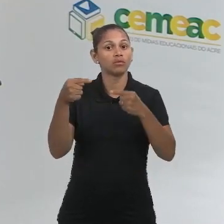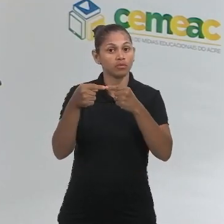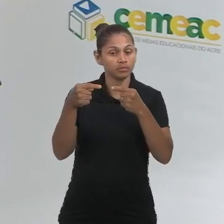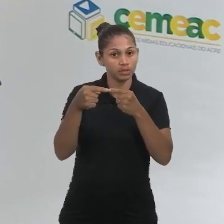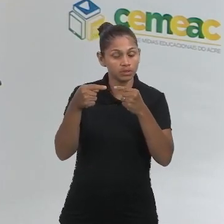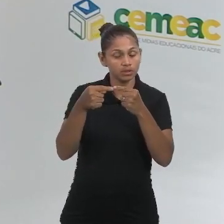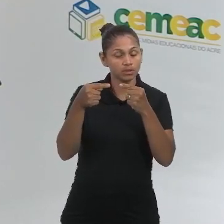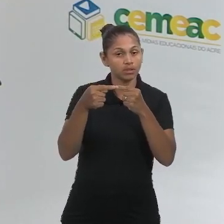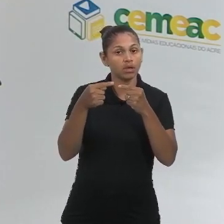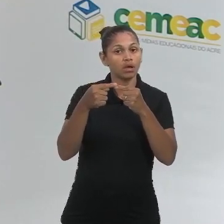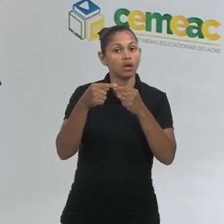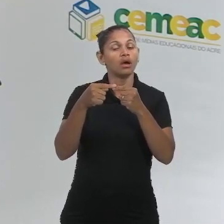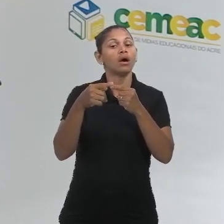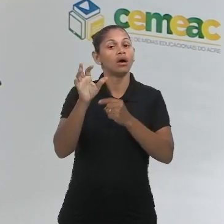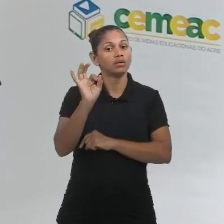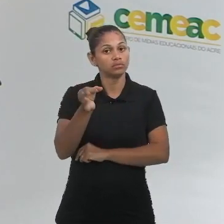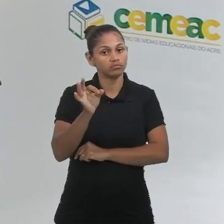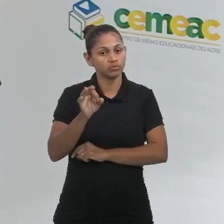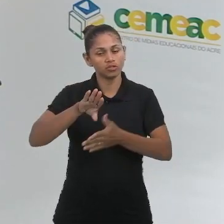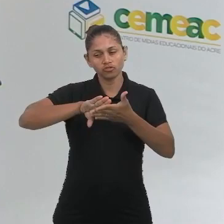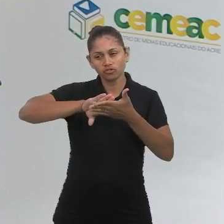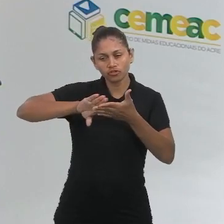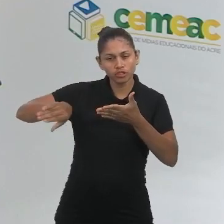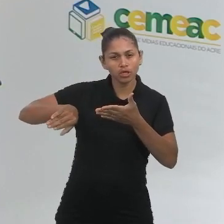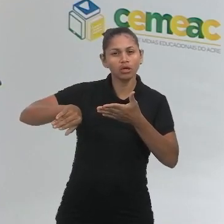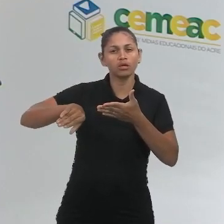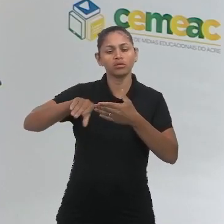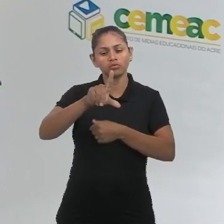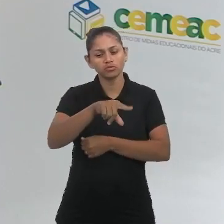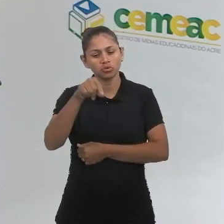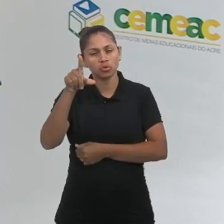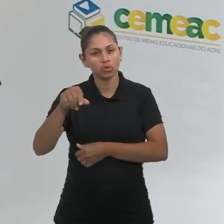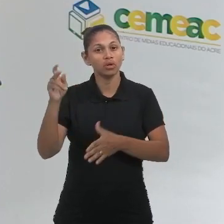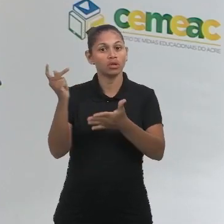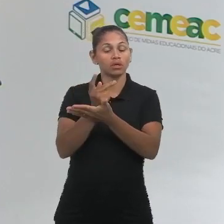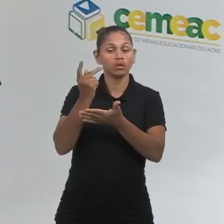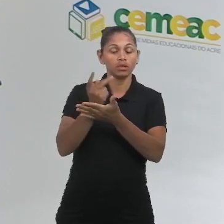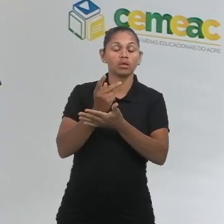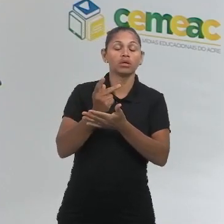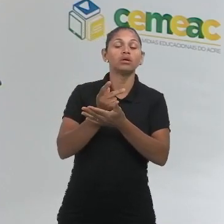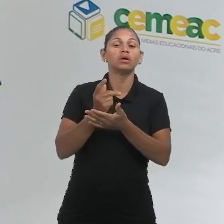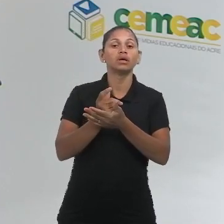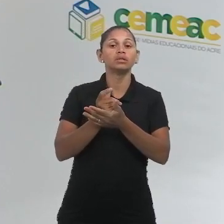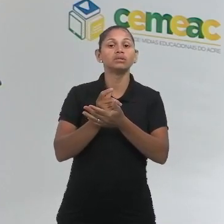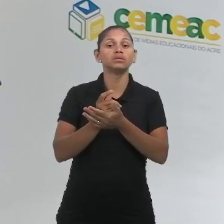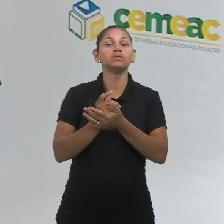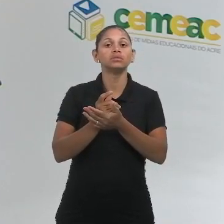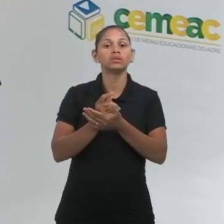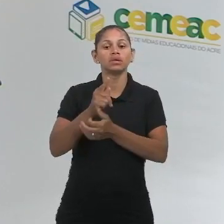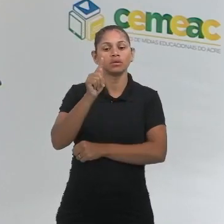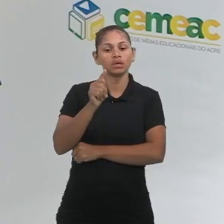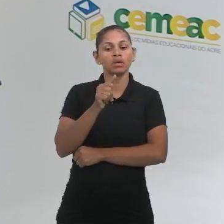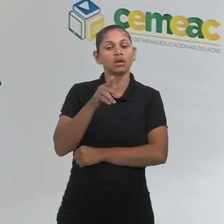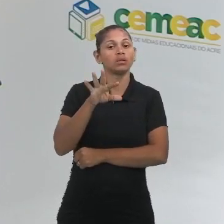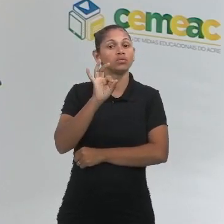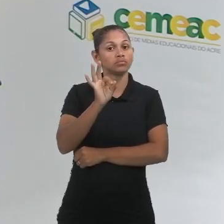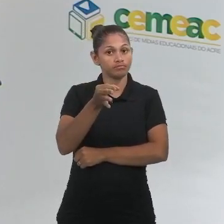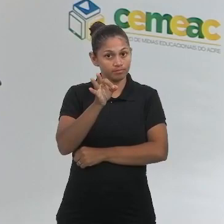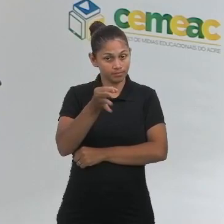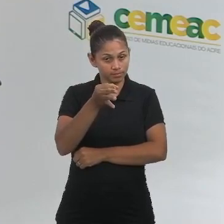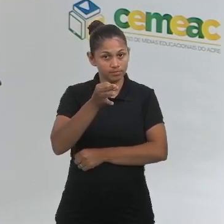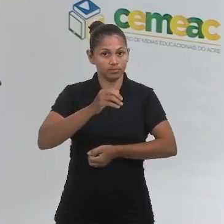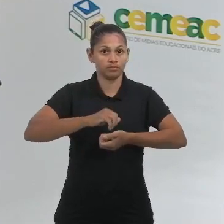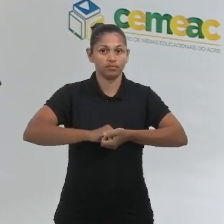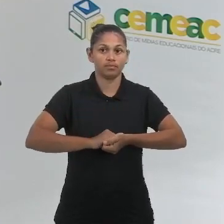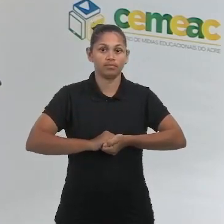correta, tanto excluindo questões, quanto identificando mesmo que o texto critica essa invisibilização do